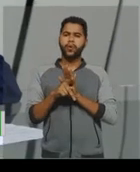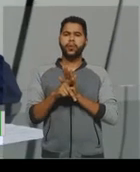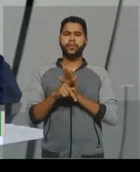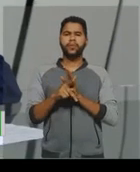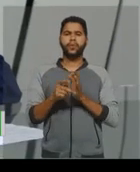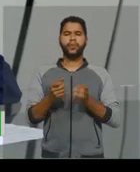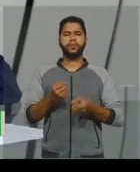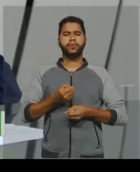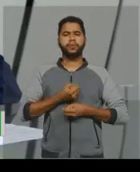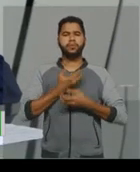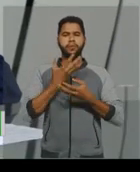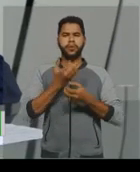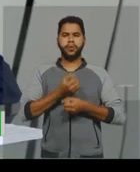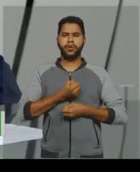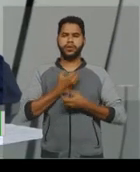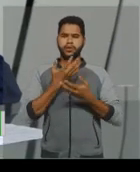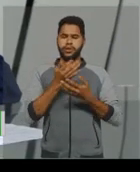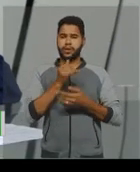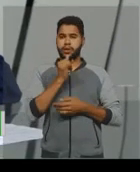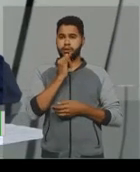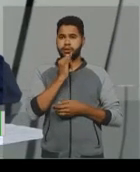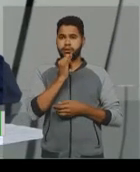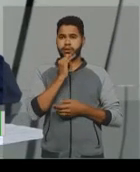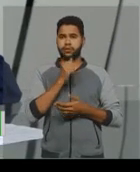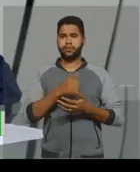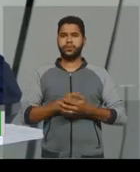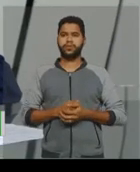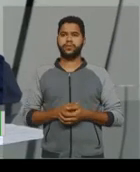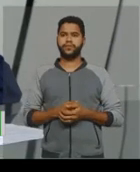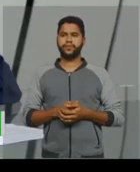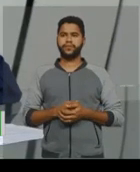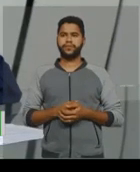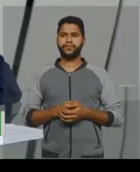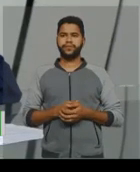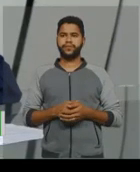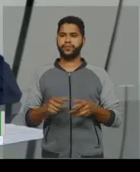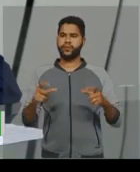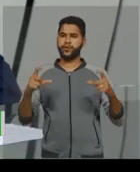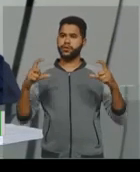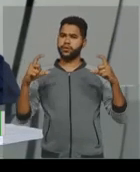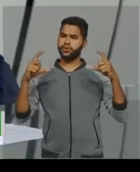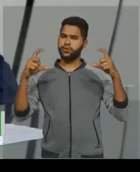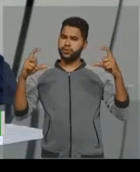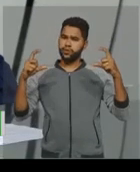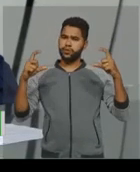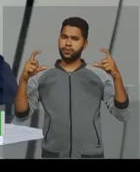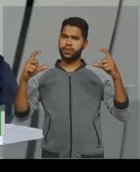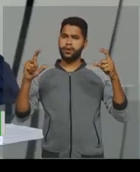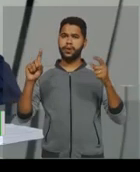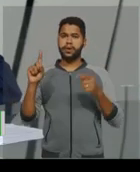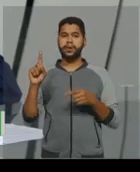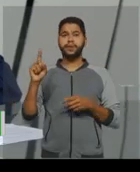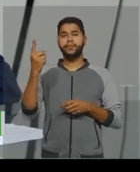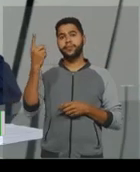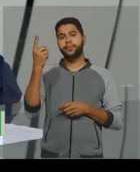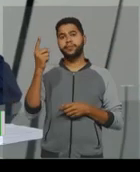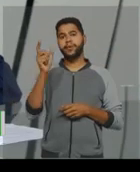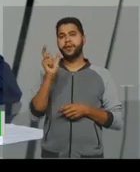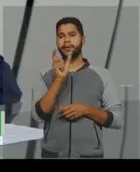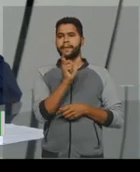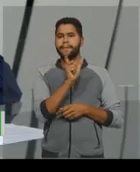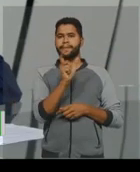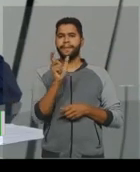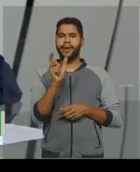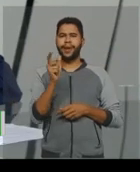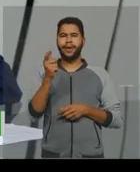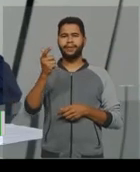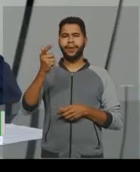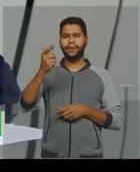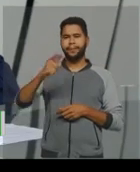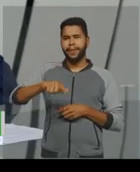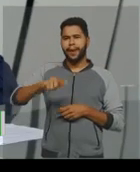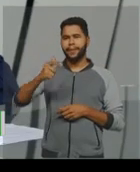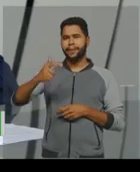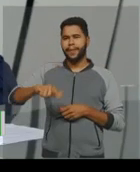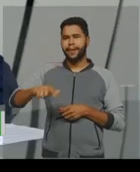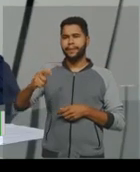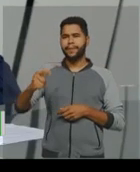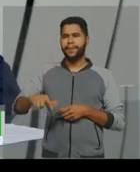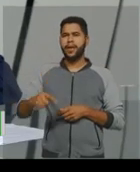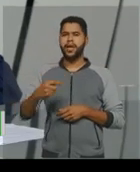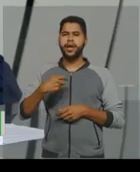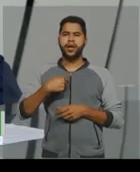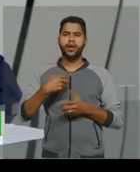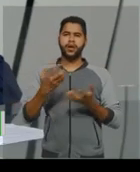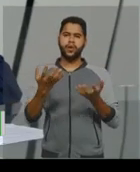pega uma estrofe e naquela estrofe as primeiras palavras são repetidas, por exemplo, assim, ó,